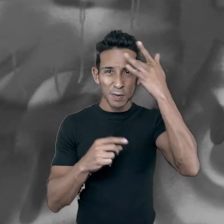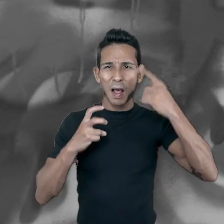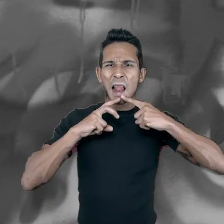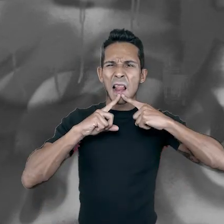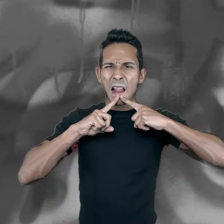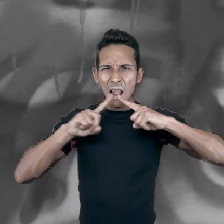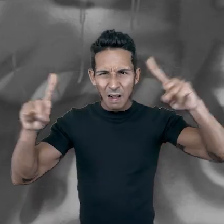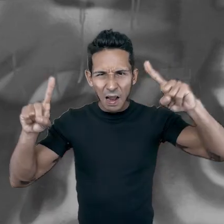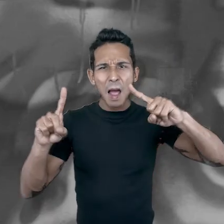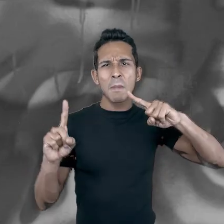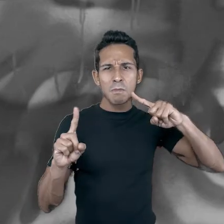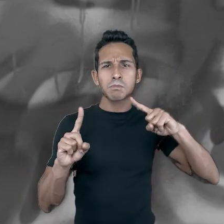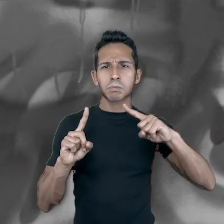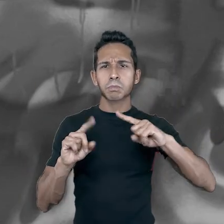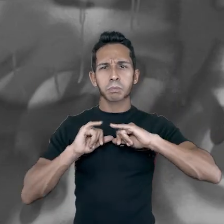faz uma